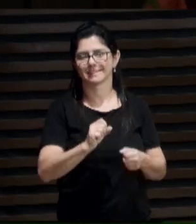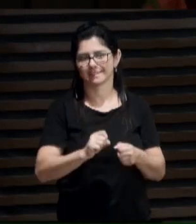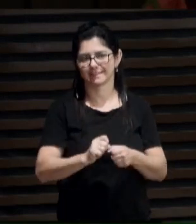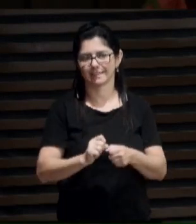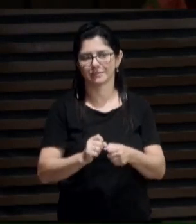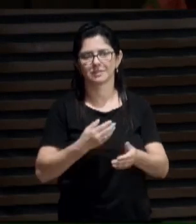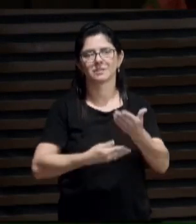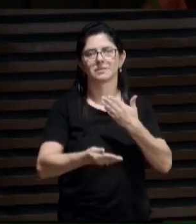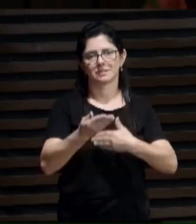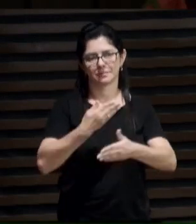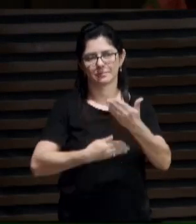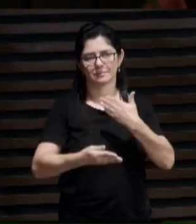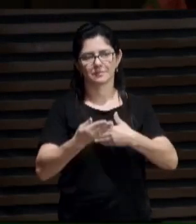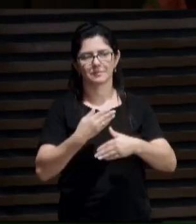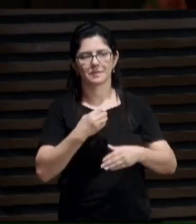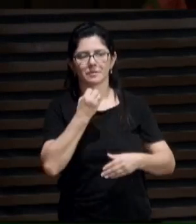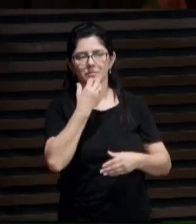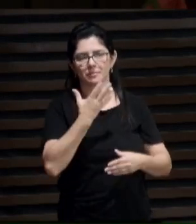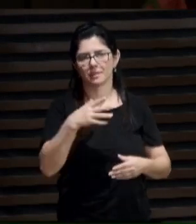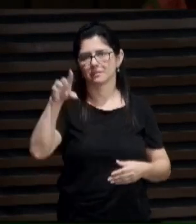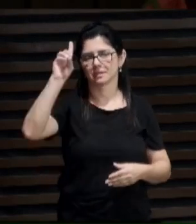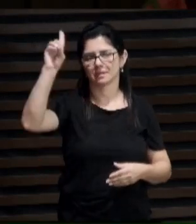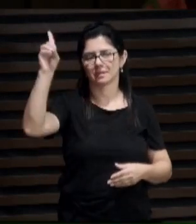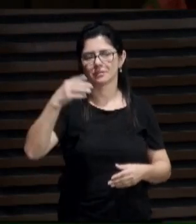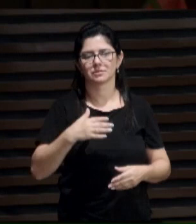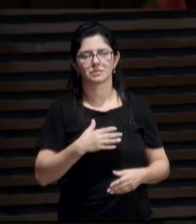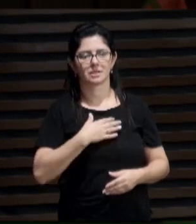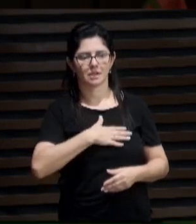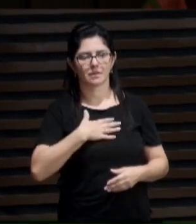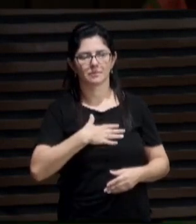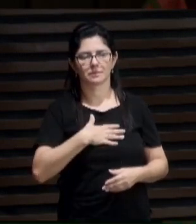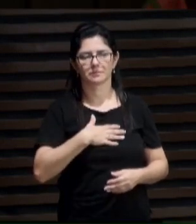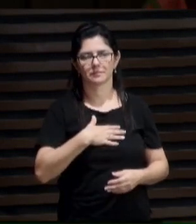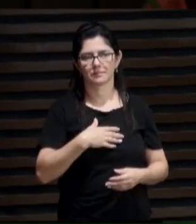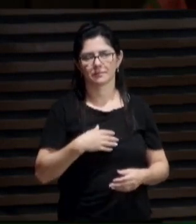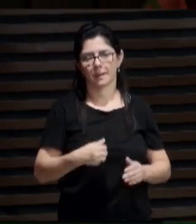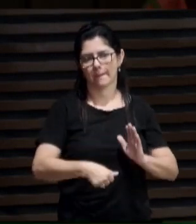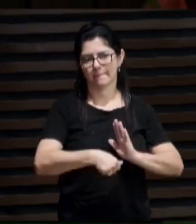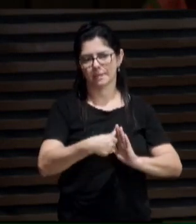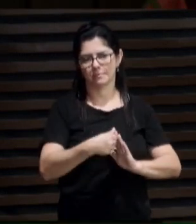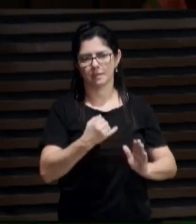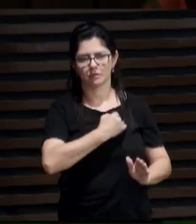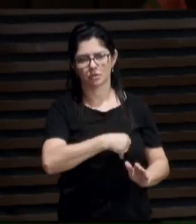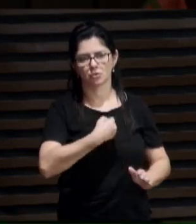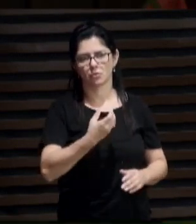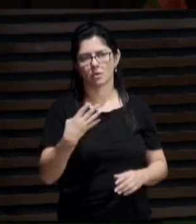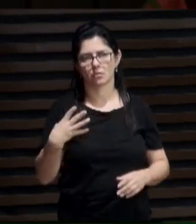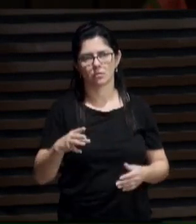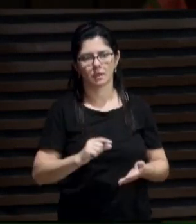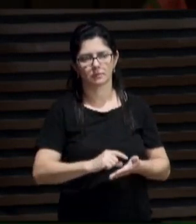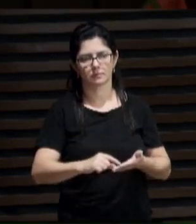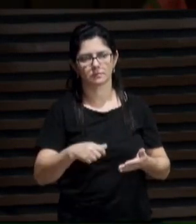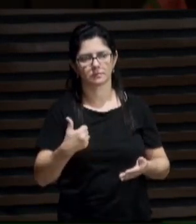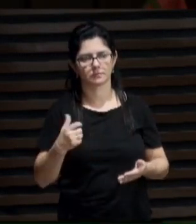Deus quando derramou o seu sangue na cruz, 1 João 4,10. Agora veja o texto